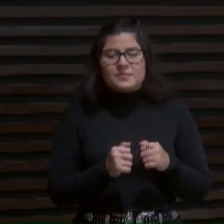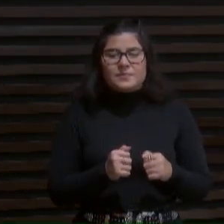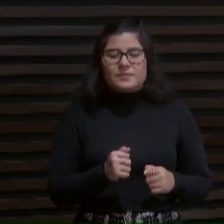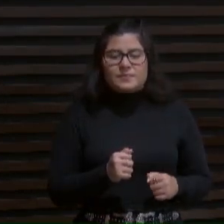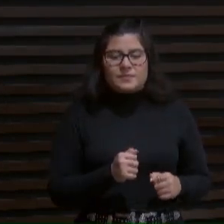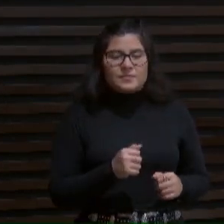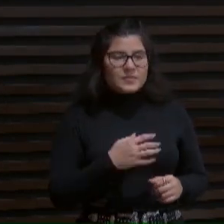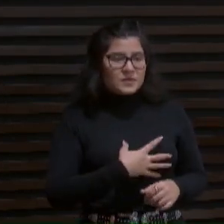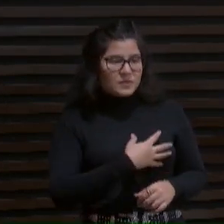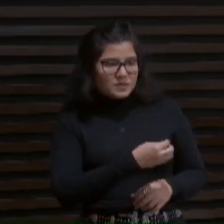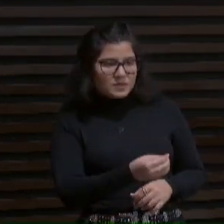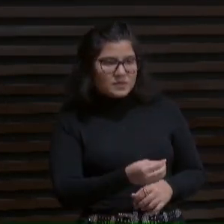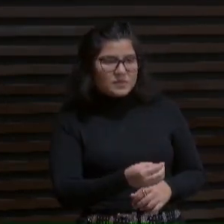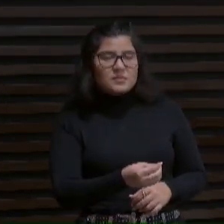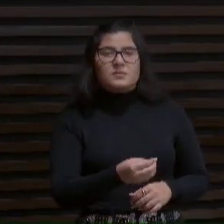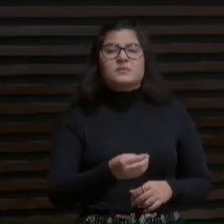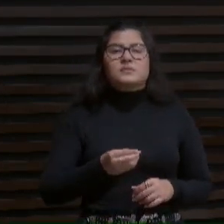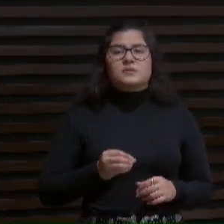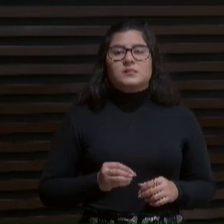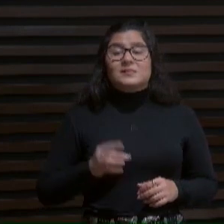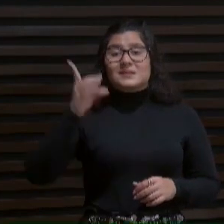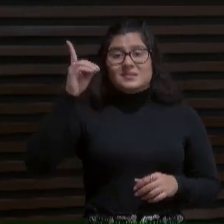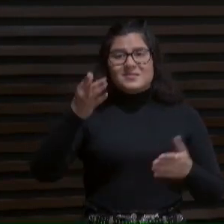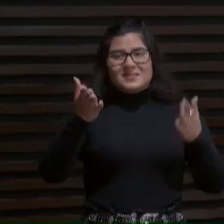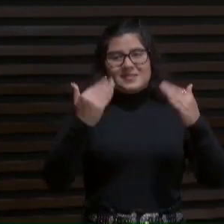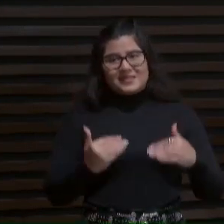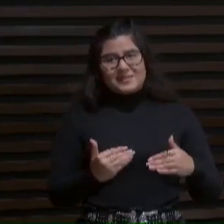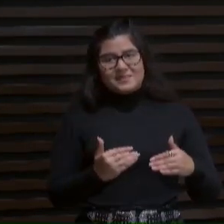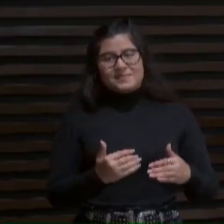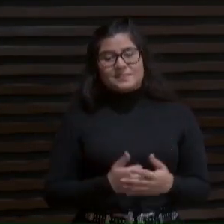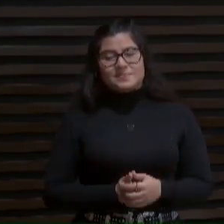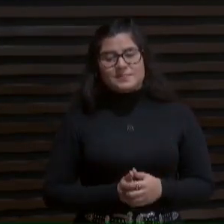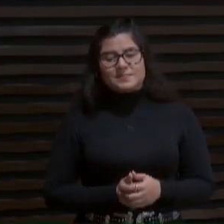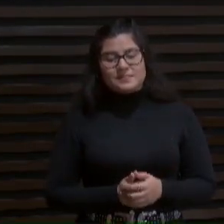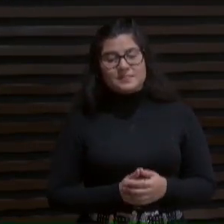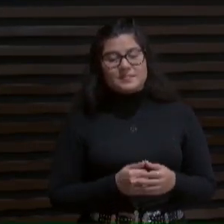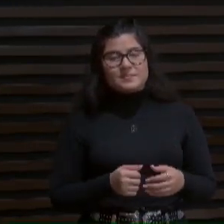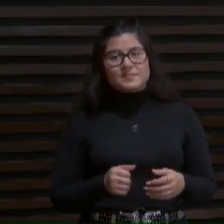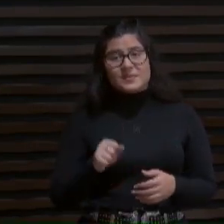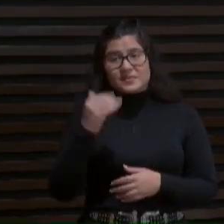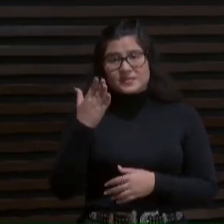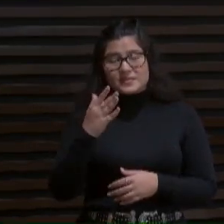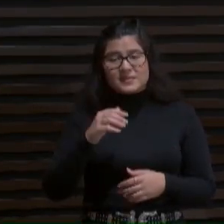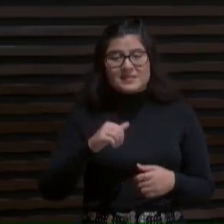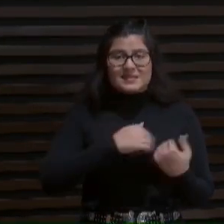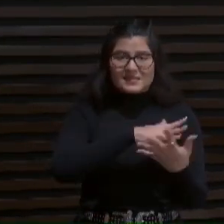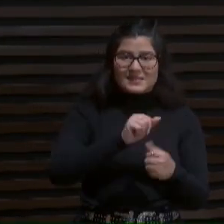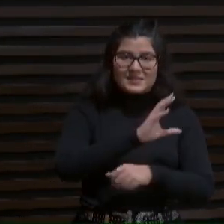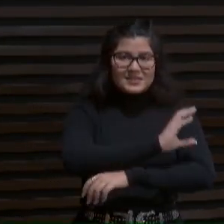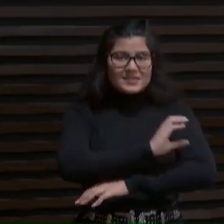glórias e bênçãos que Deus daria para o seu povo naquele lugar, é ali que veio a nascer, na terra de